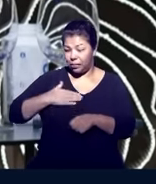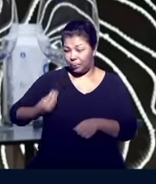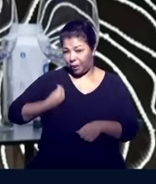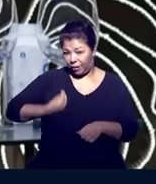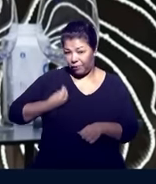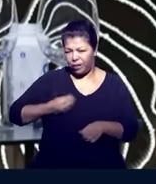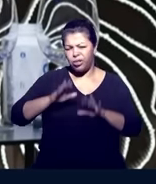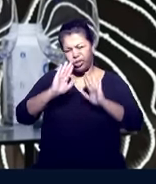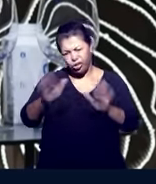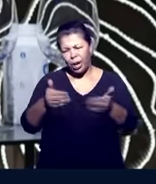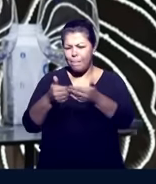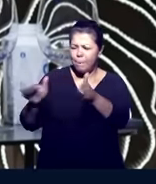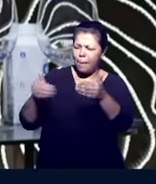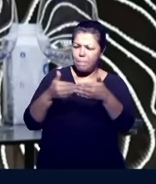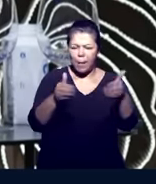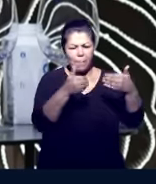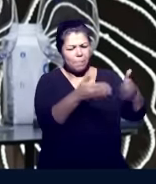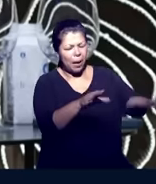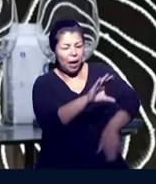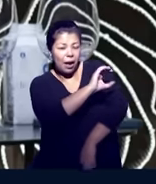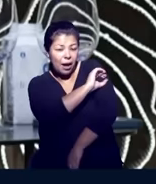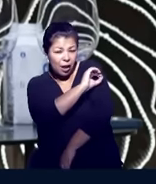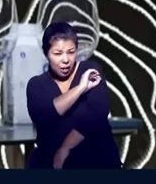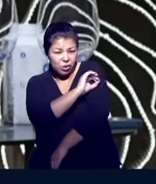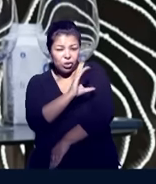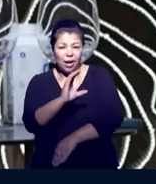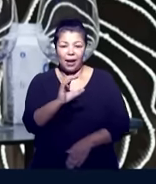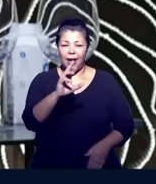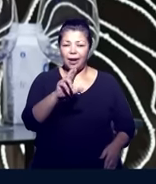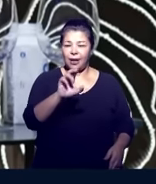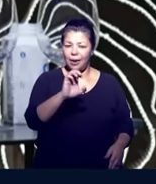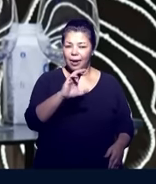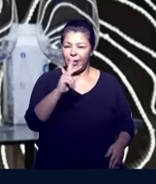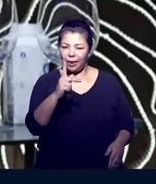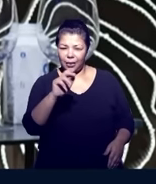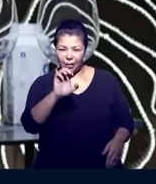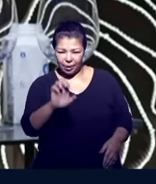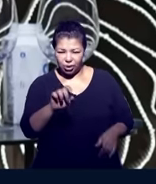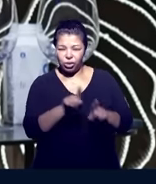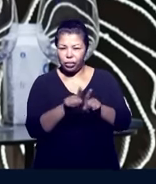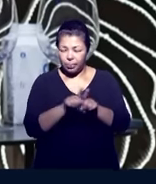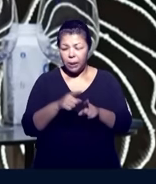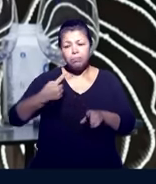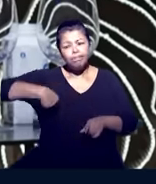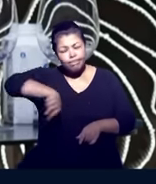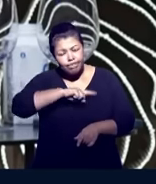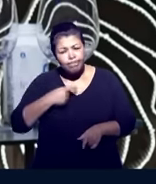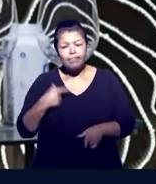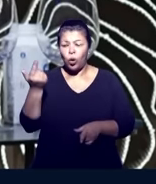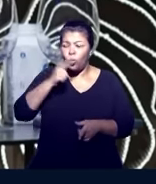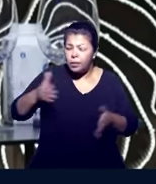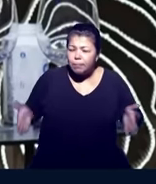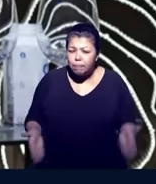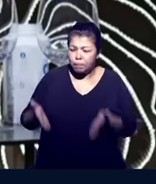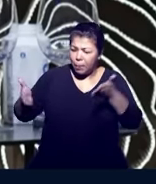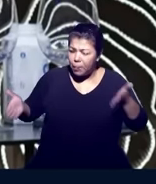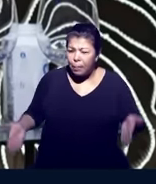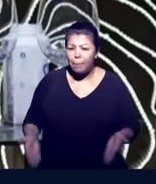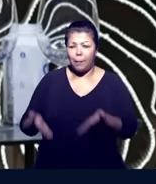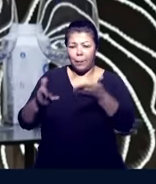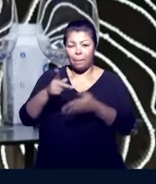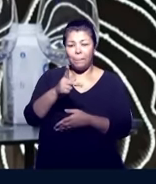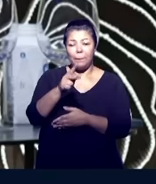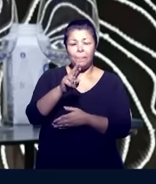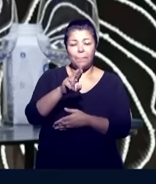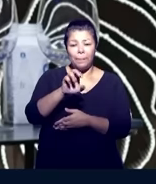você pega as série de históricas nós praticamente universalizando paraa escola o fundamental que tava no fundo do posto da